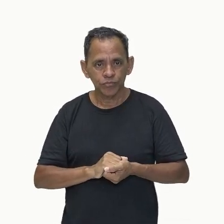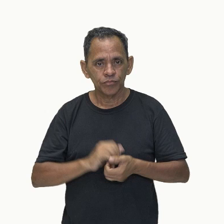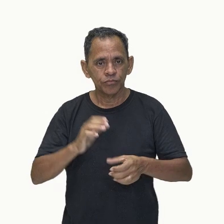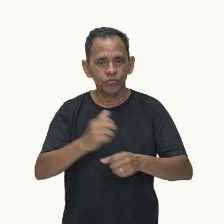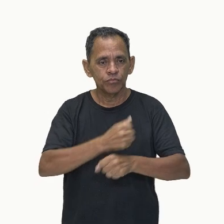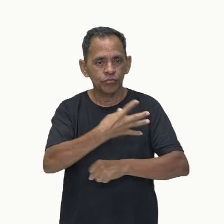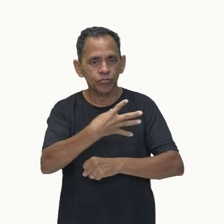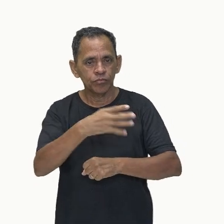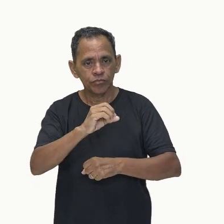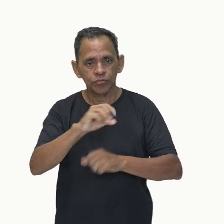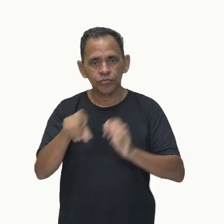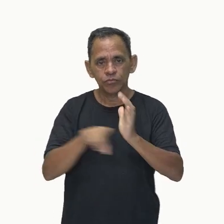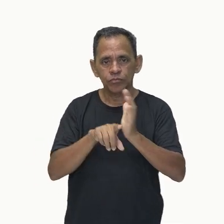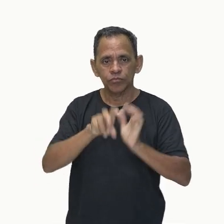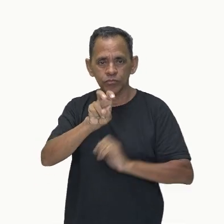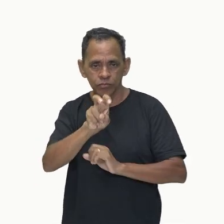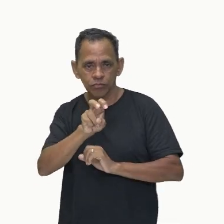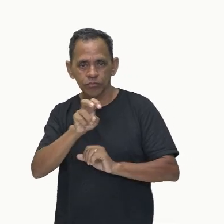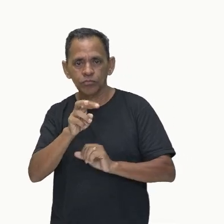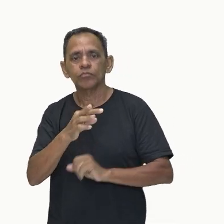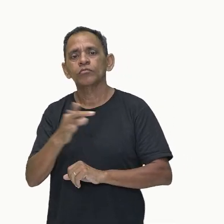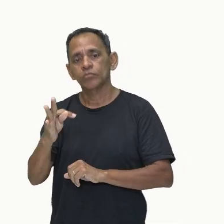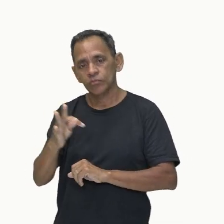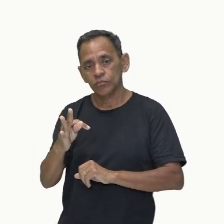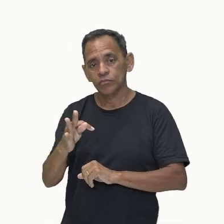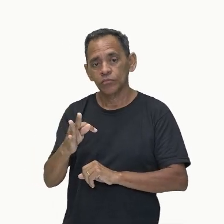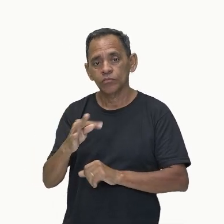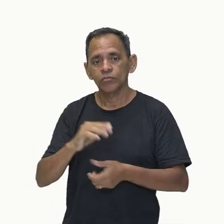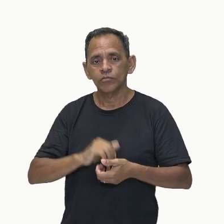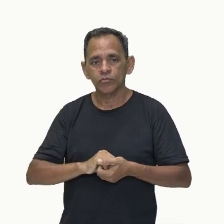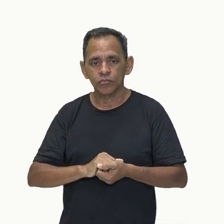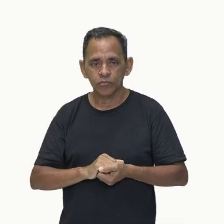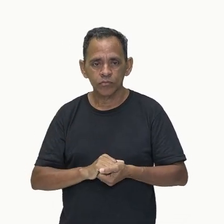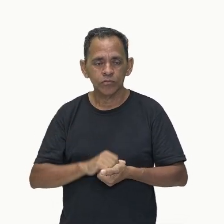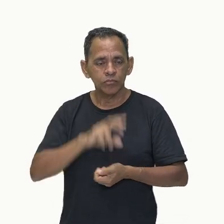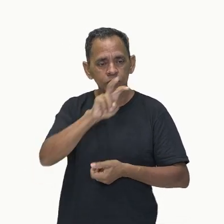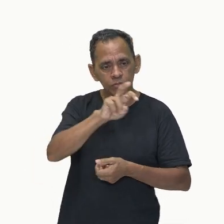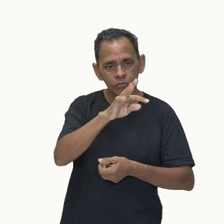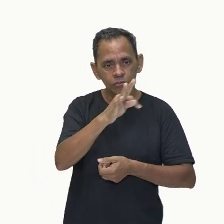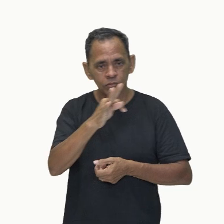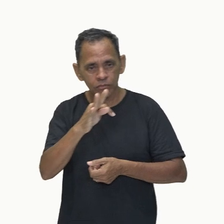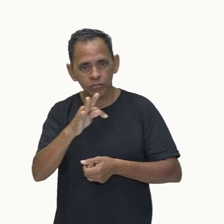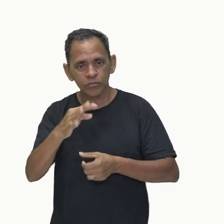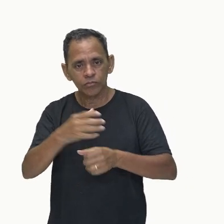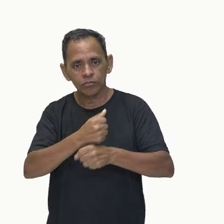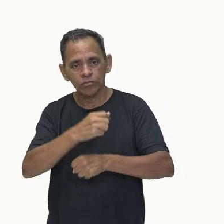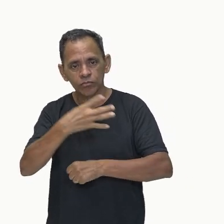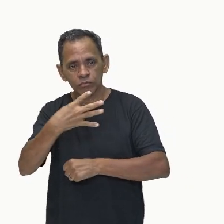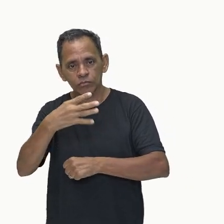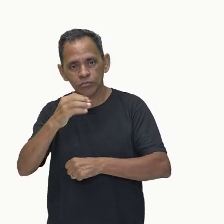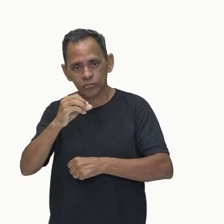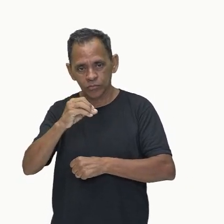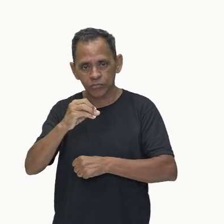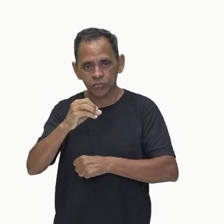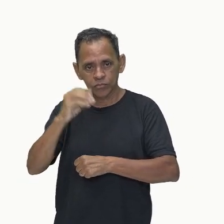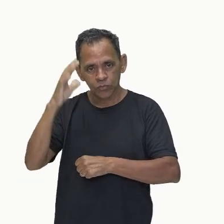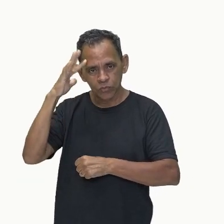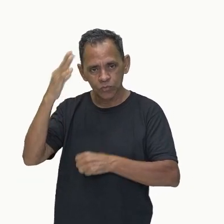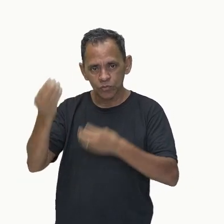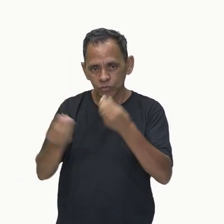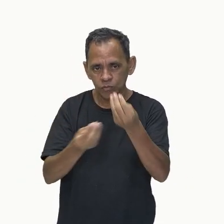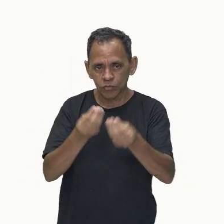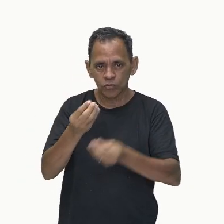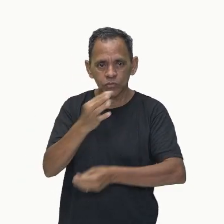menos 5t vai ficar 5t igual a 40. A gente vai resolver t igual